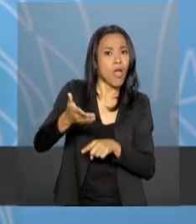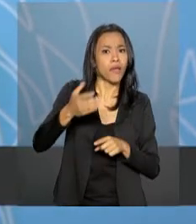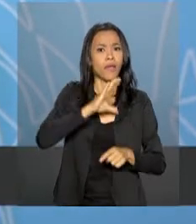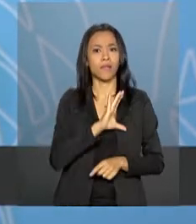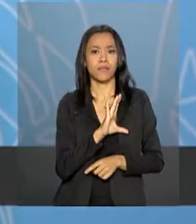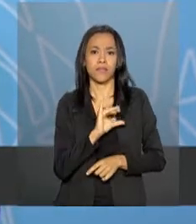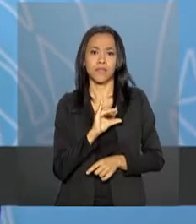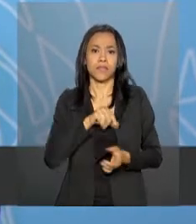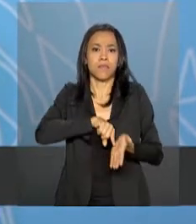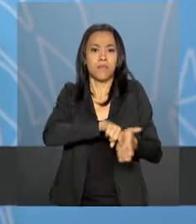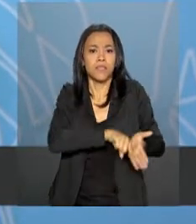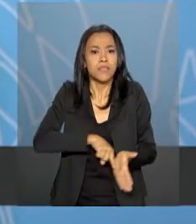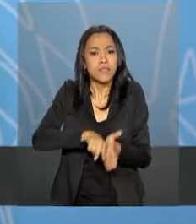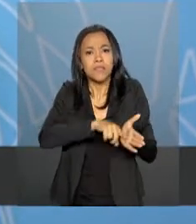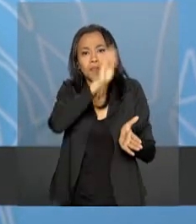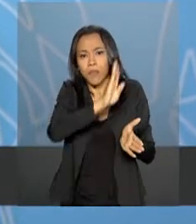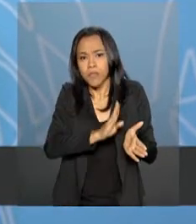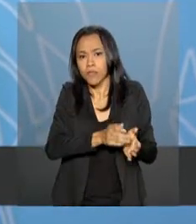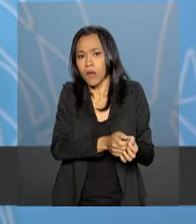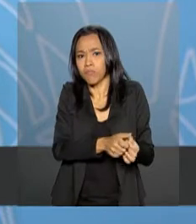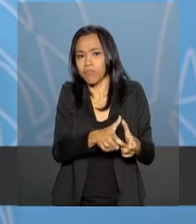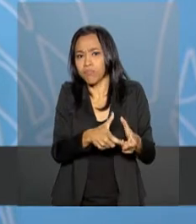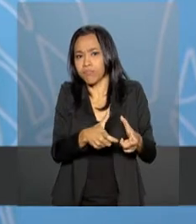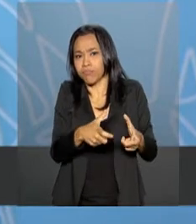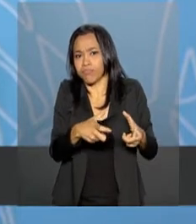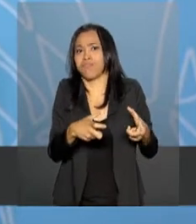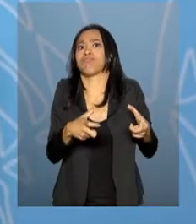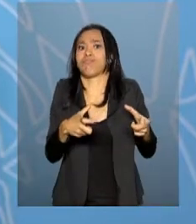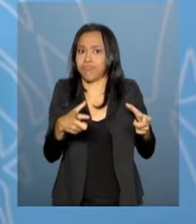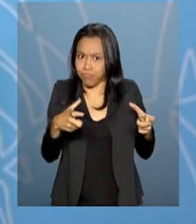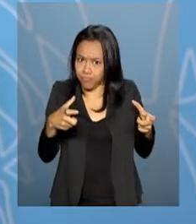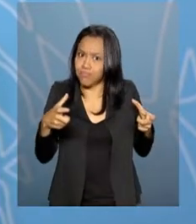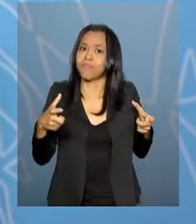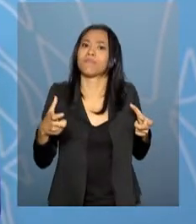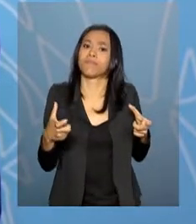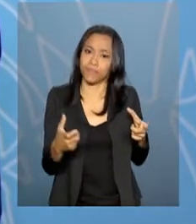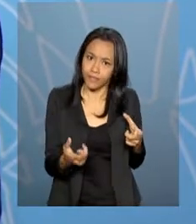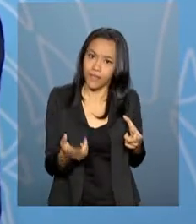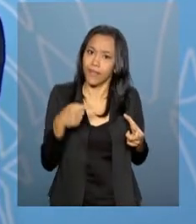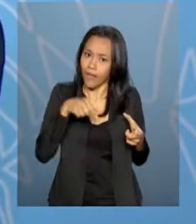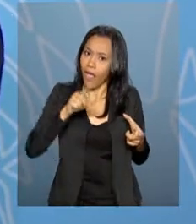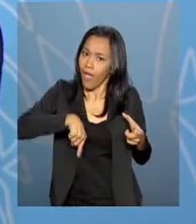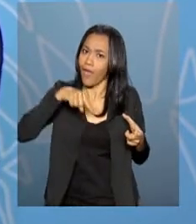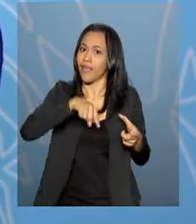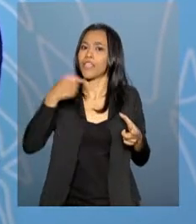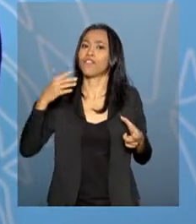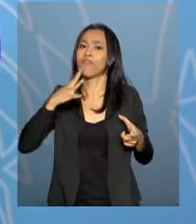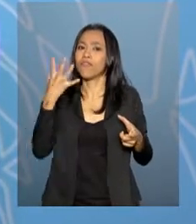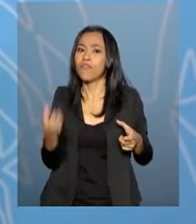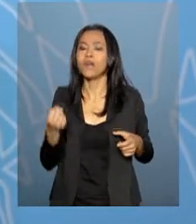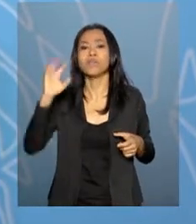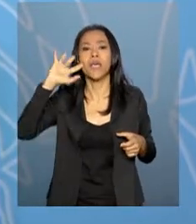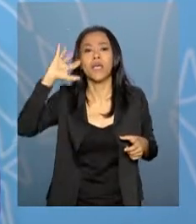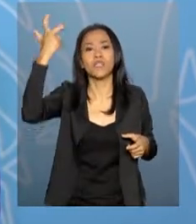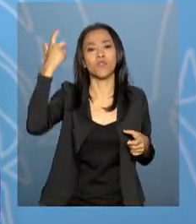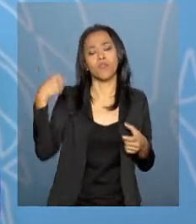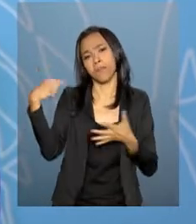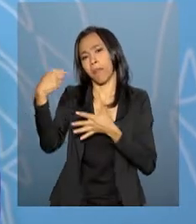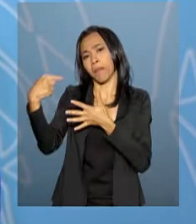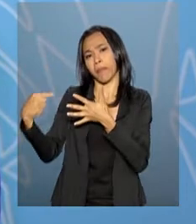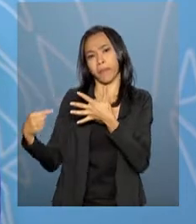brasileira está crescendo, tem expectativa e é com ela que nós vamos resolver o